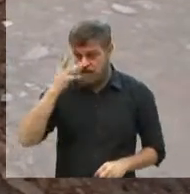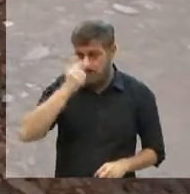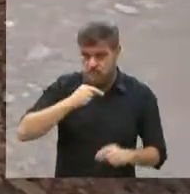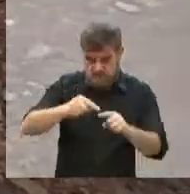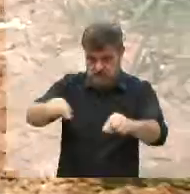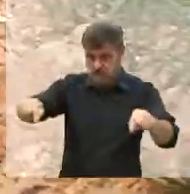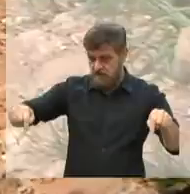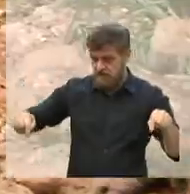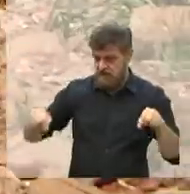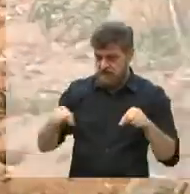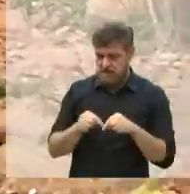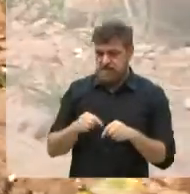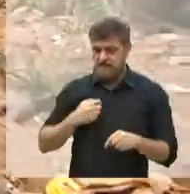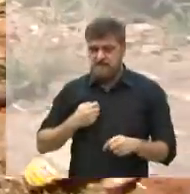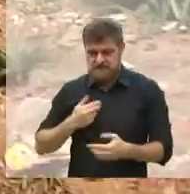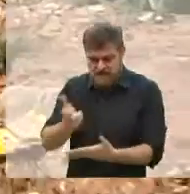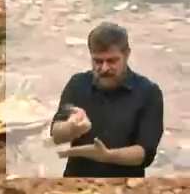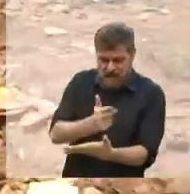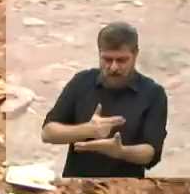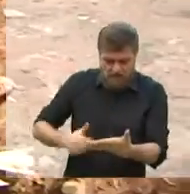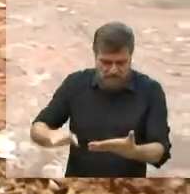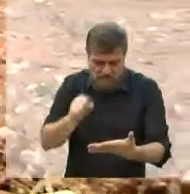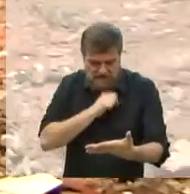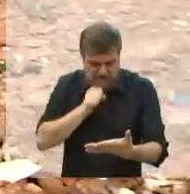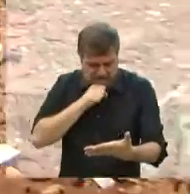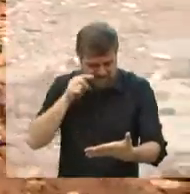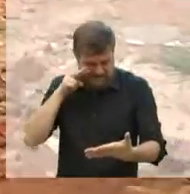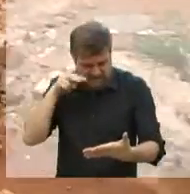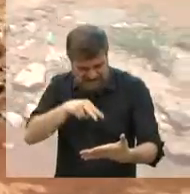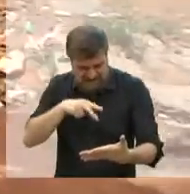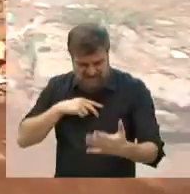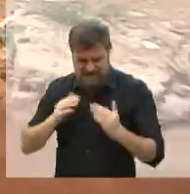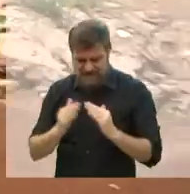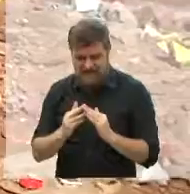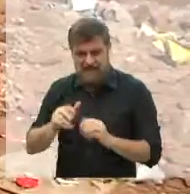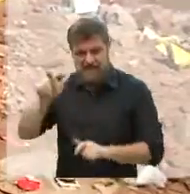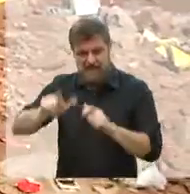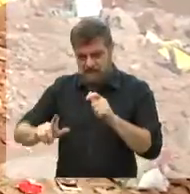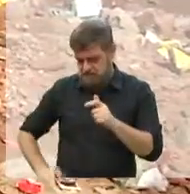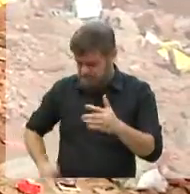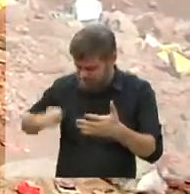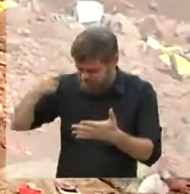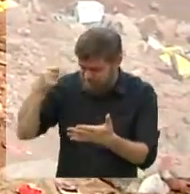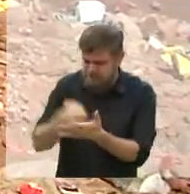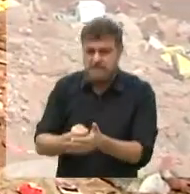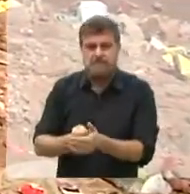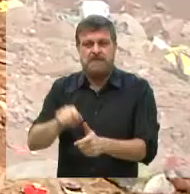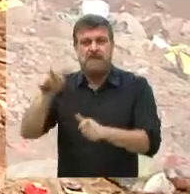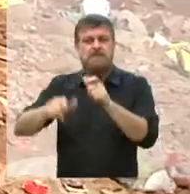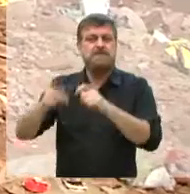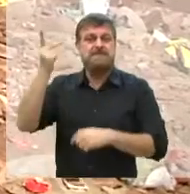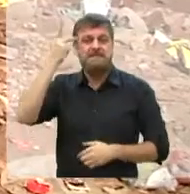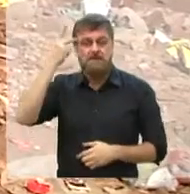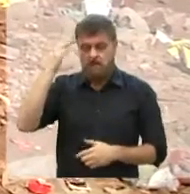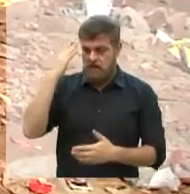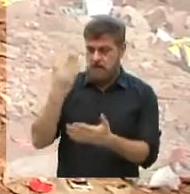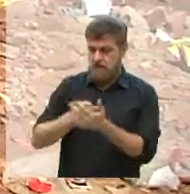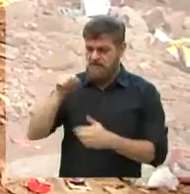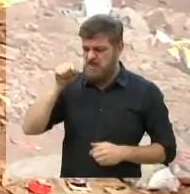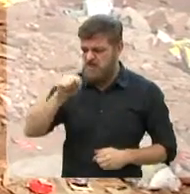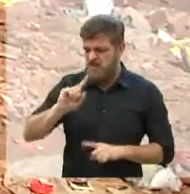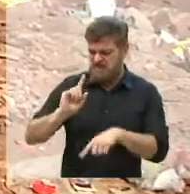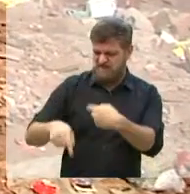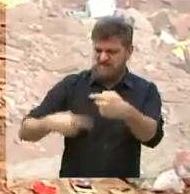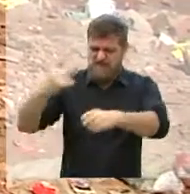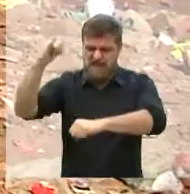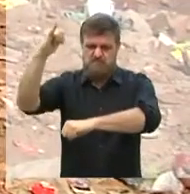aquela região, os mapas antigos. E pessoas que investiram dinheiro, muitos de São Paulo, porque acreditavam no